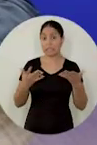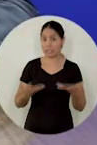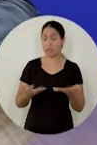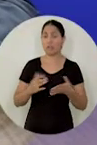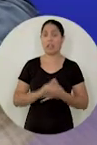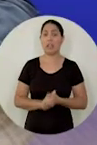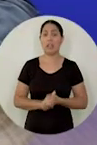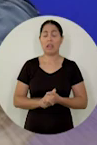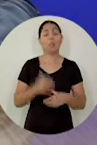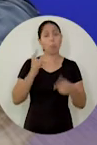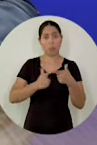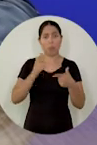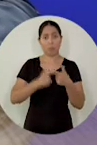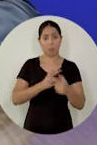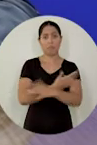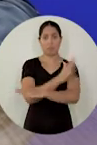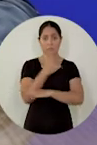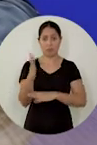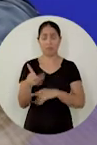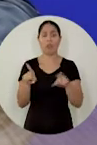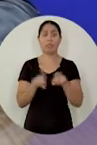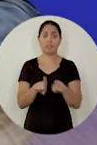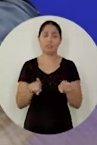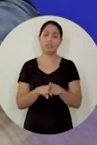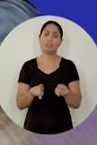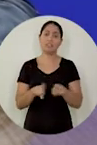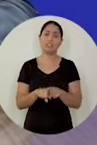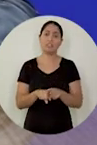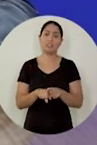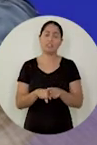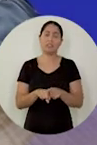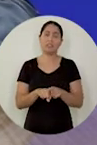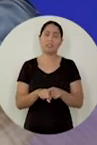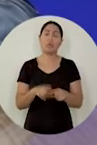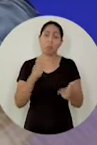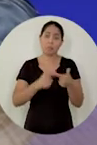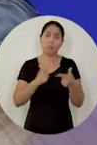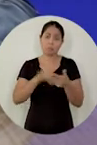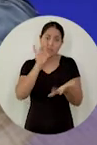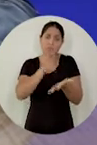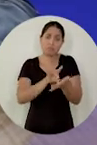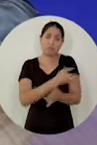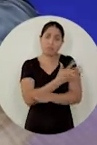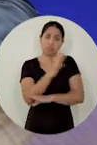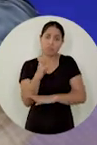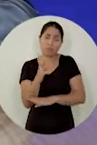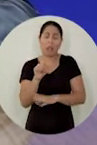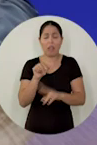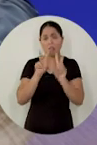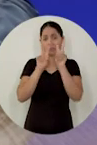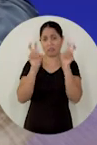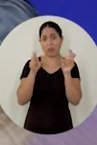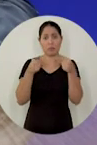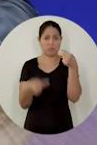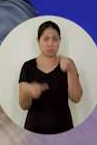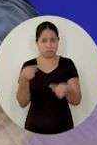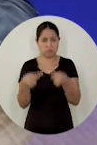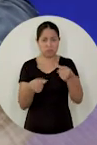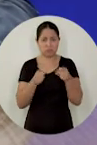Tanto a questão dos problemas ambientais quanto o problema do próprio direito ambiental são assuntos